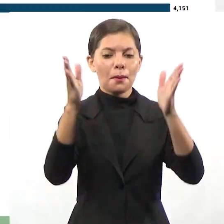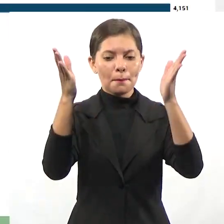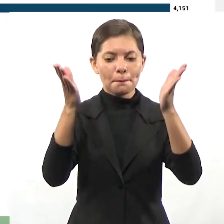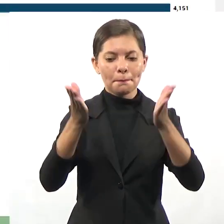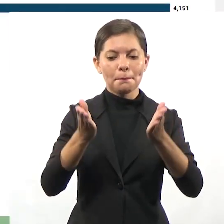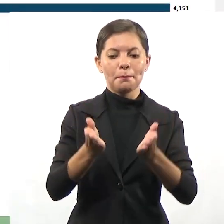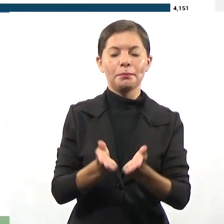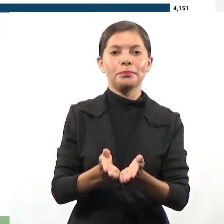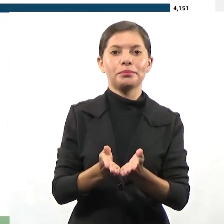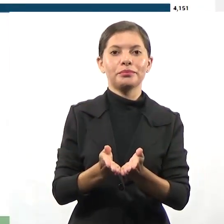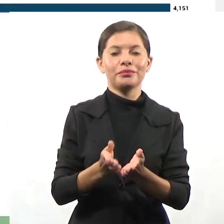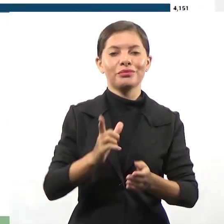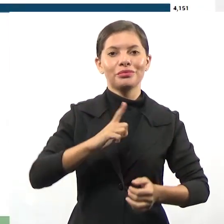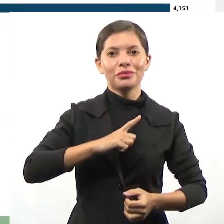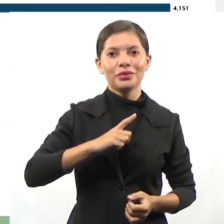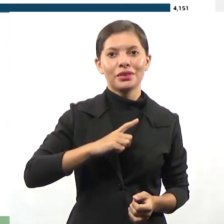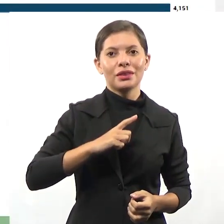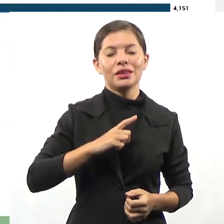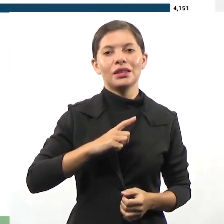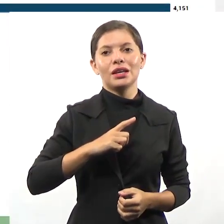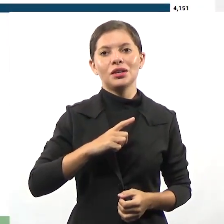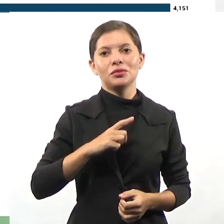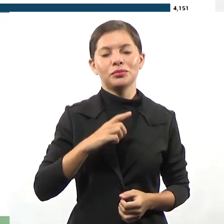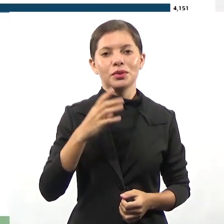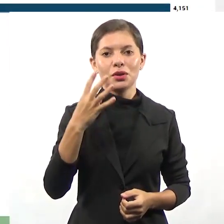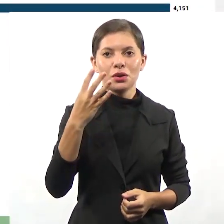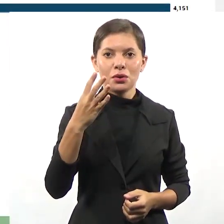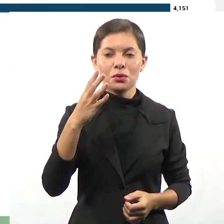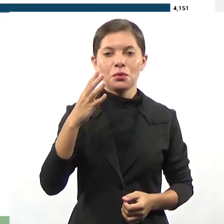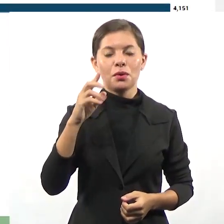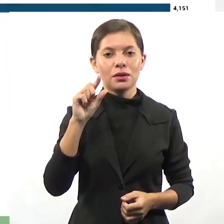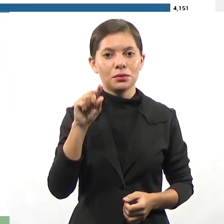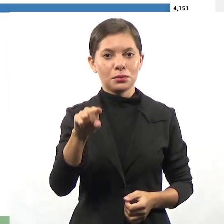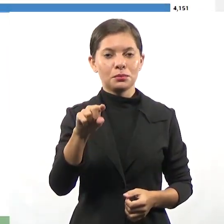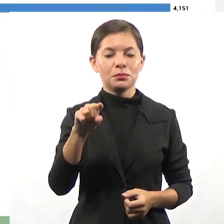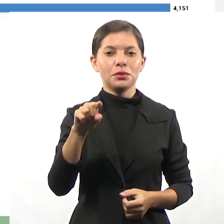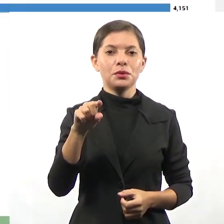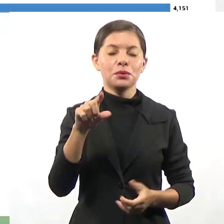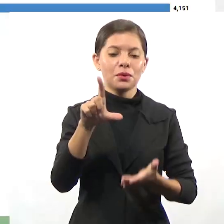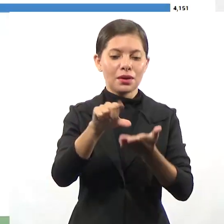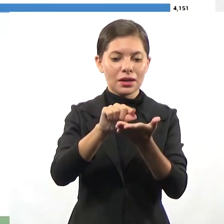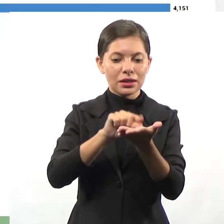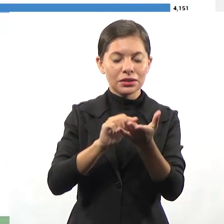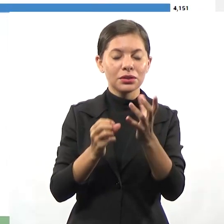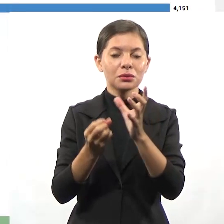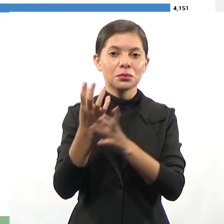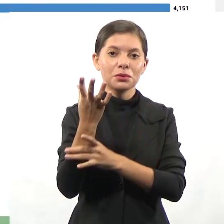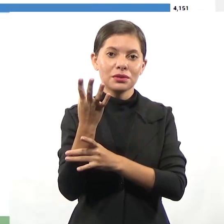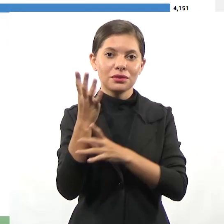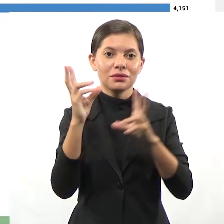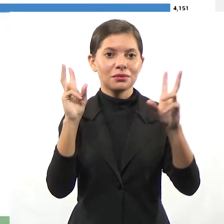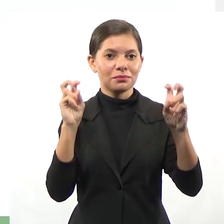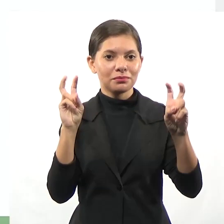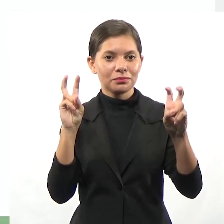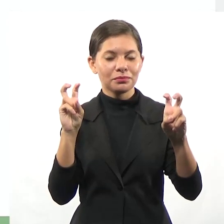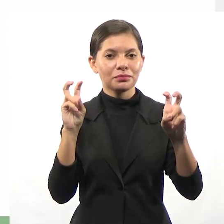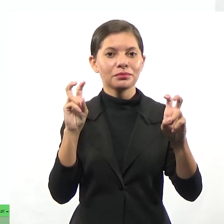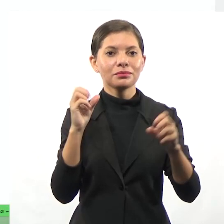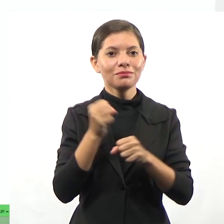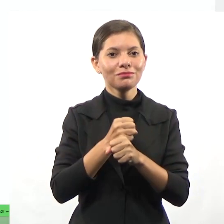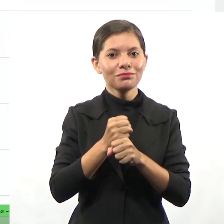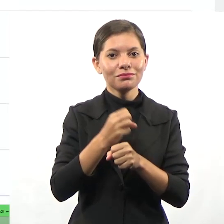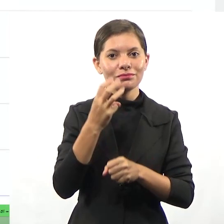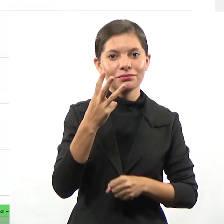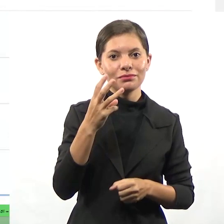artigos científicos, produzidos sobre essa temática nos últimos 3 anos. Além disso, eu consigo fazer um